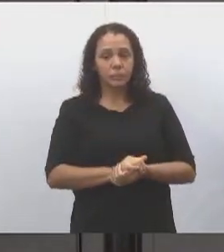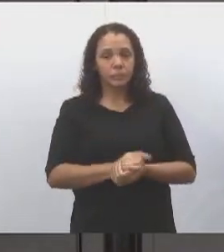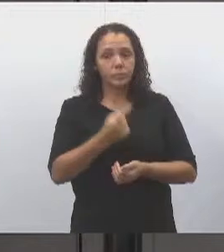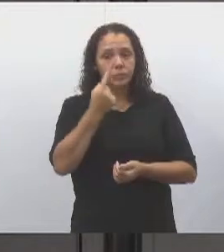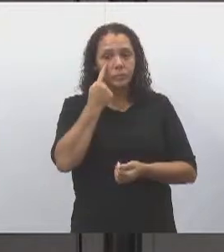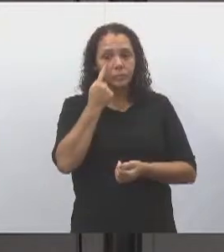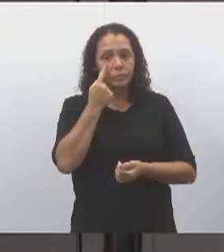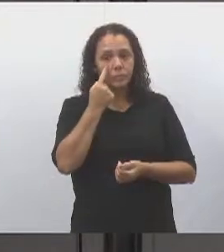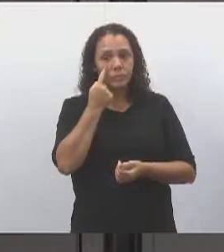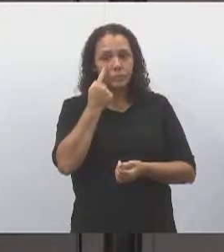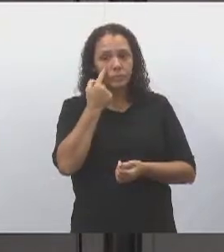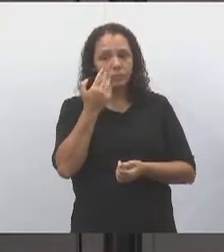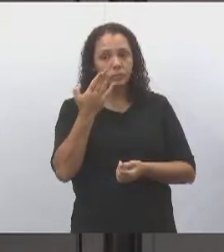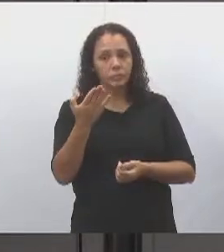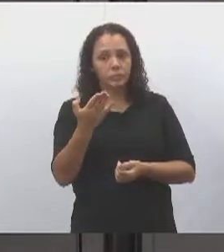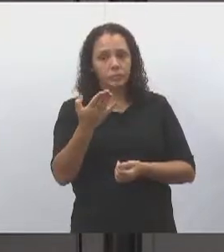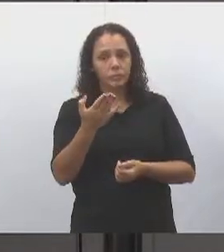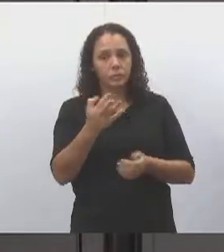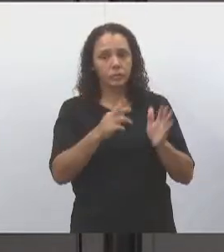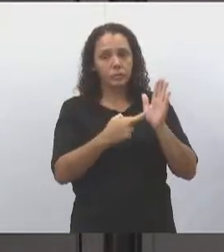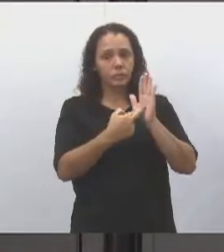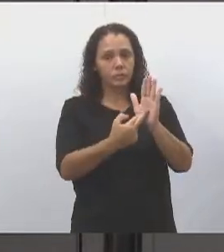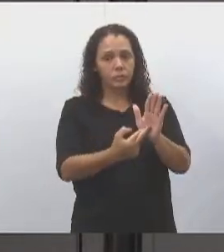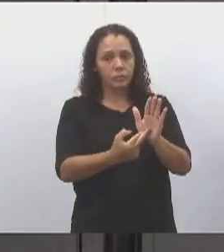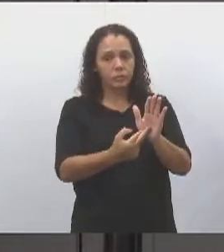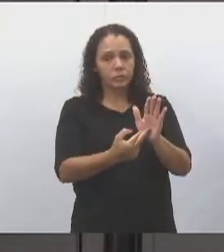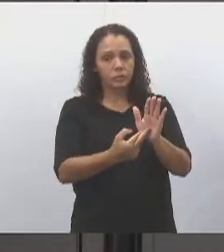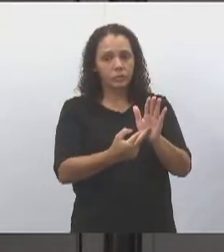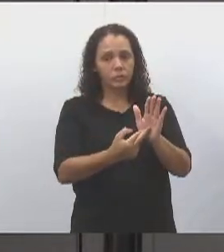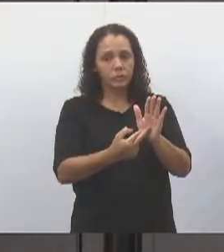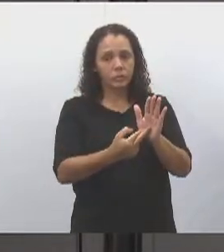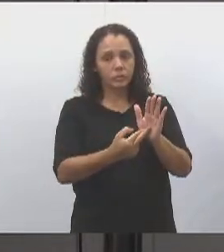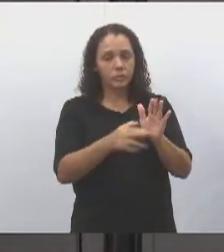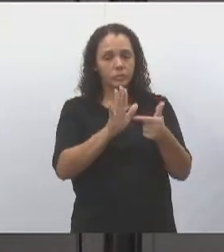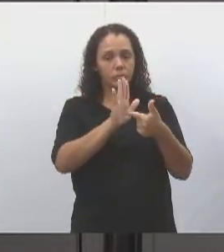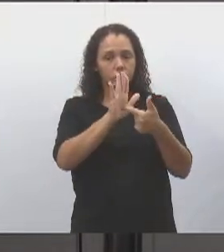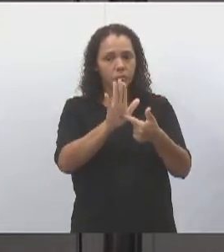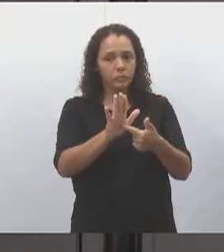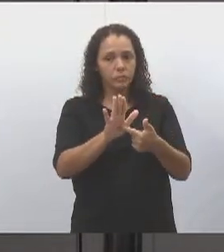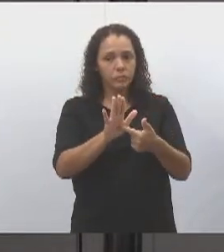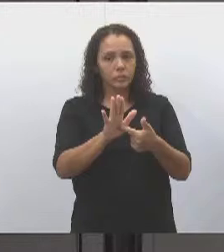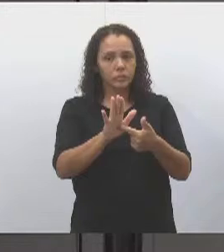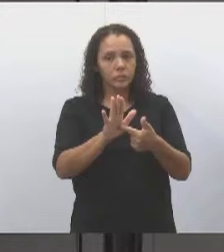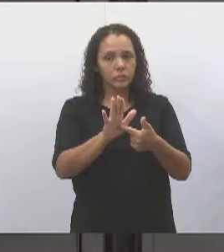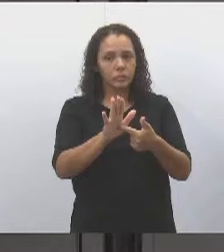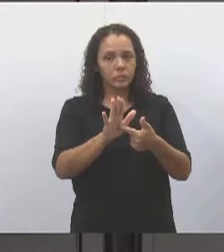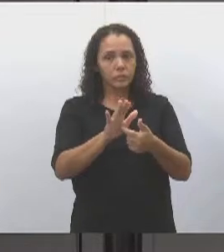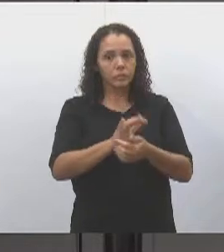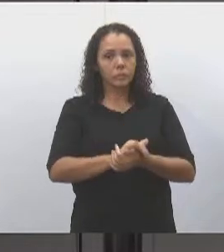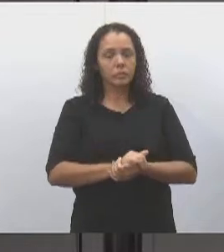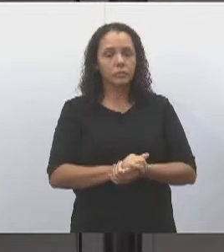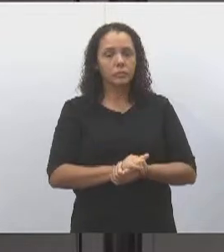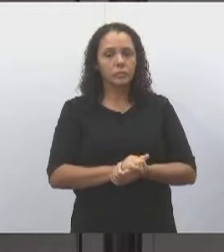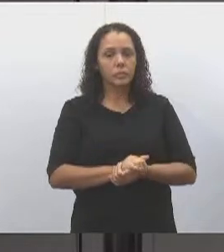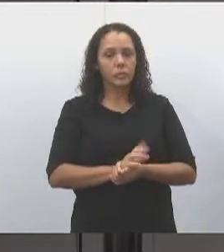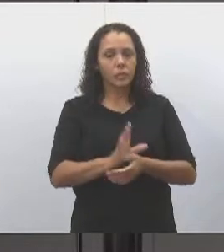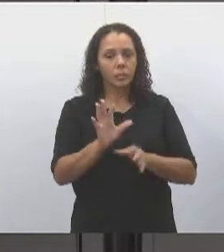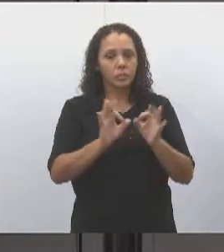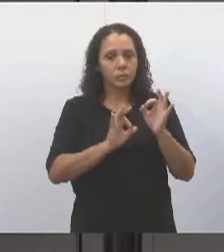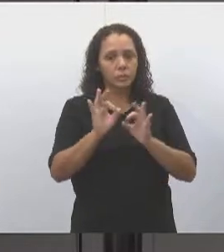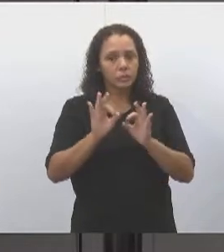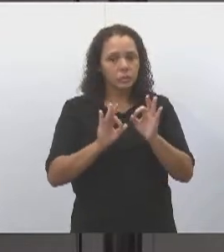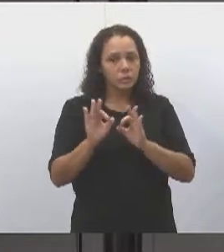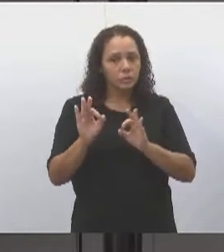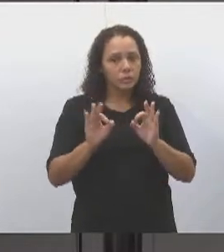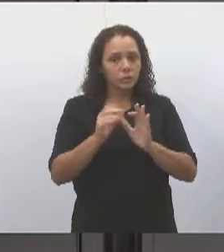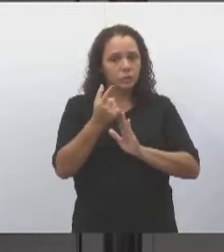Ouvindo nosso representante aqui, o Guilherme, fazer a questão que é o representante do planejamento, fazer assim